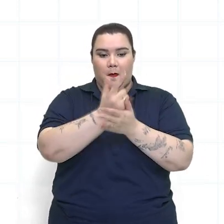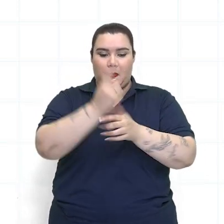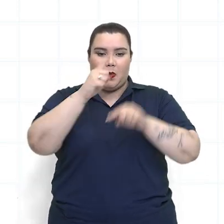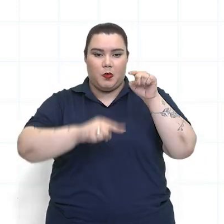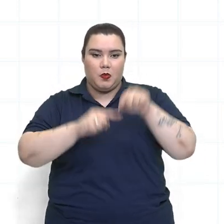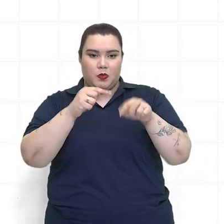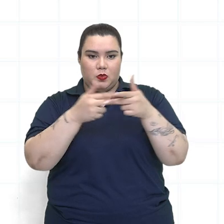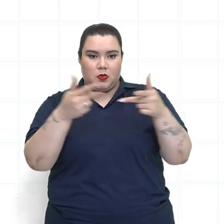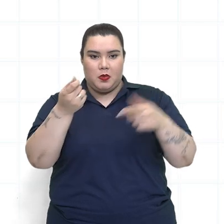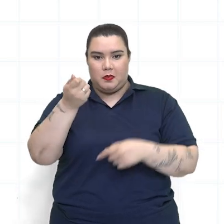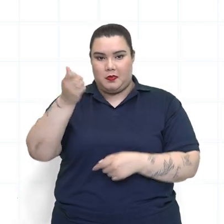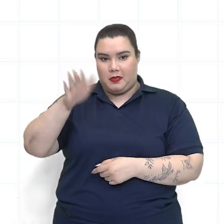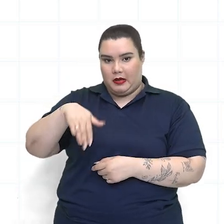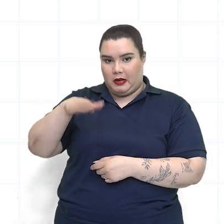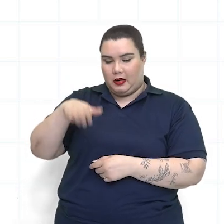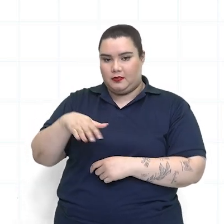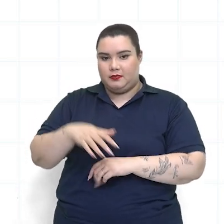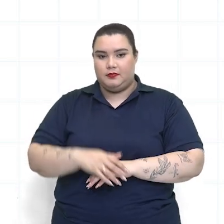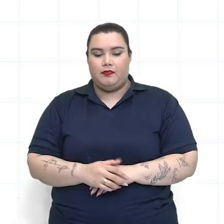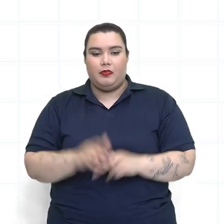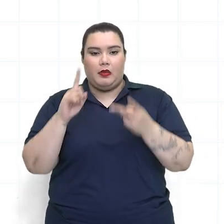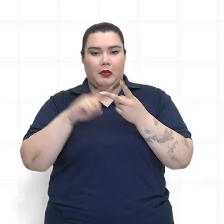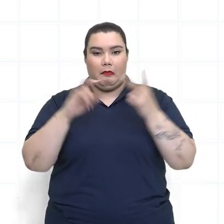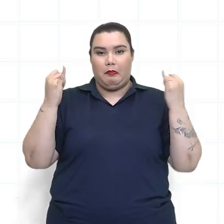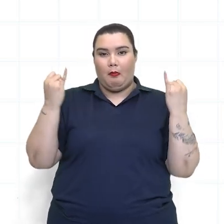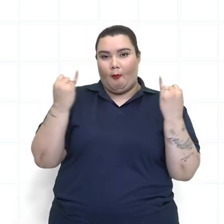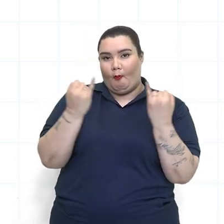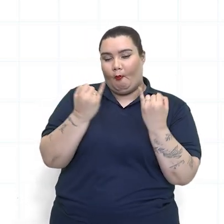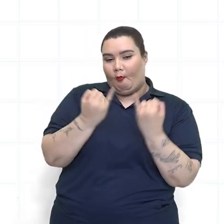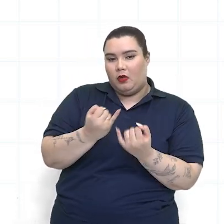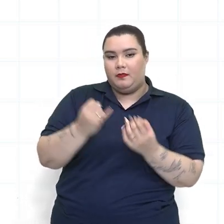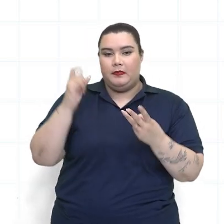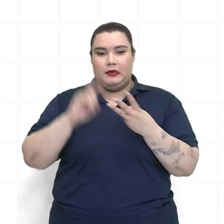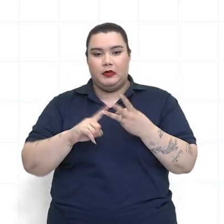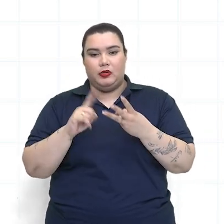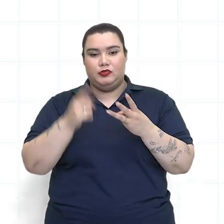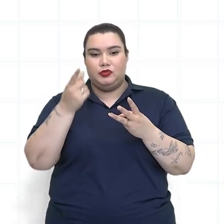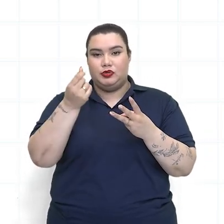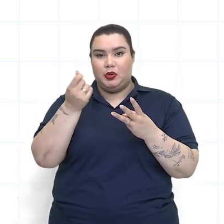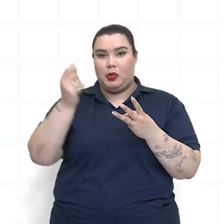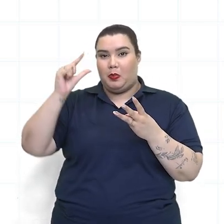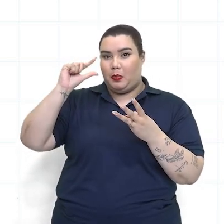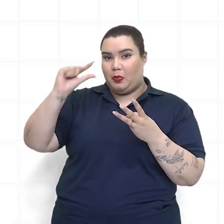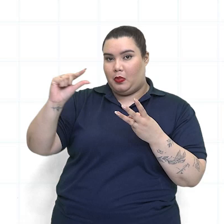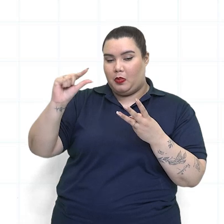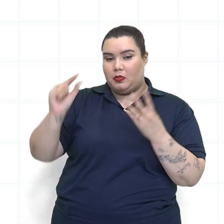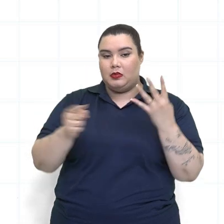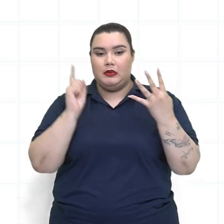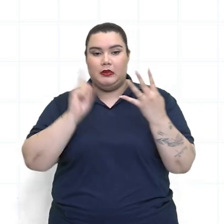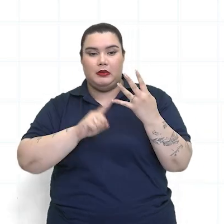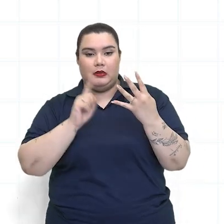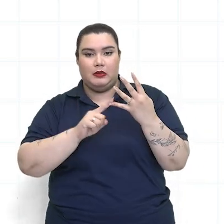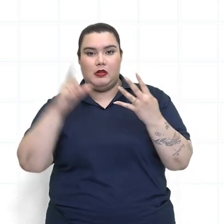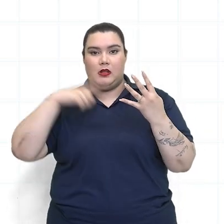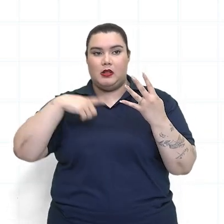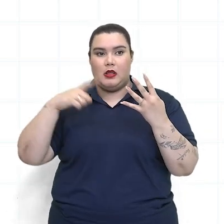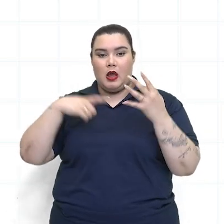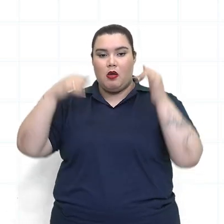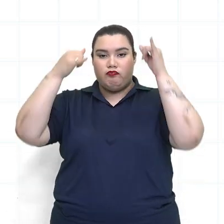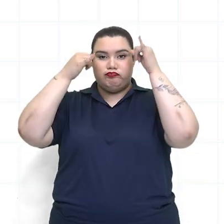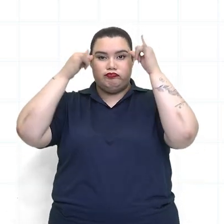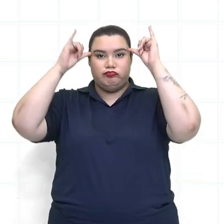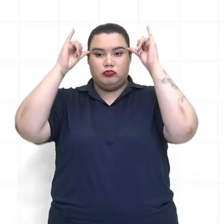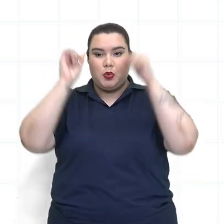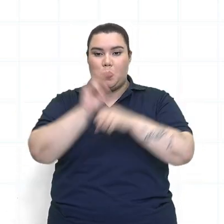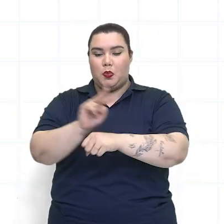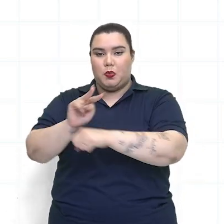objetos baratos, havia perdido muito peso, possuía pouco dinheiro e tinha criação